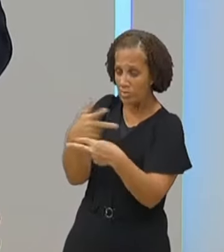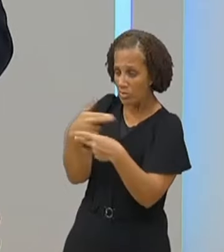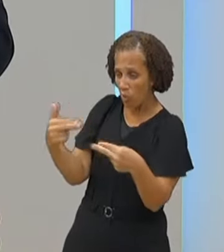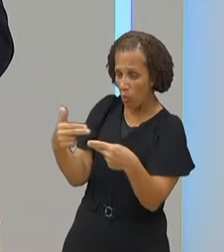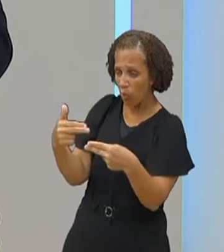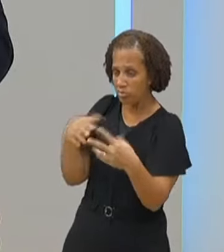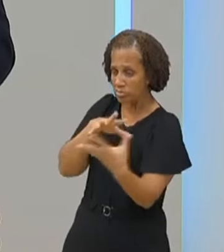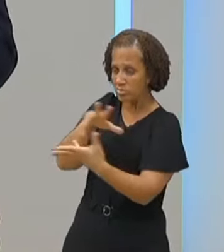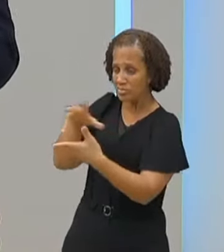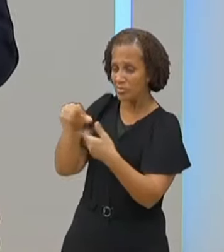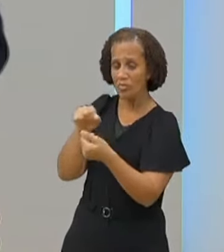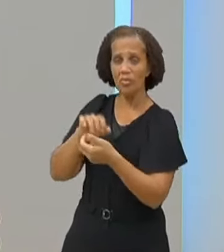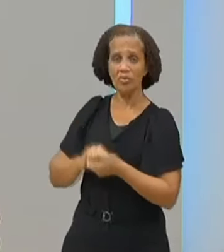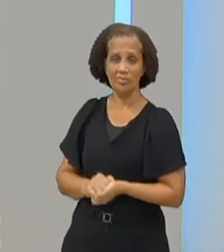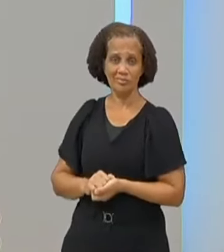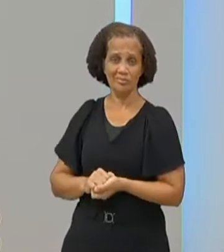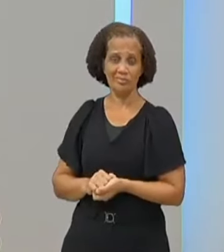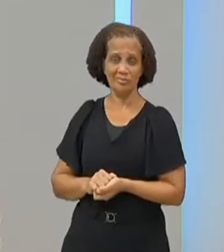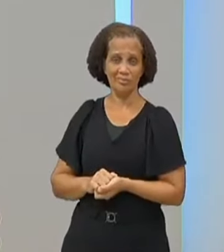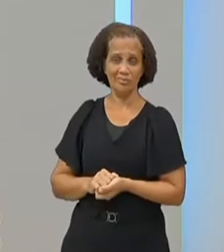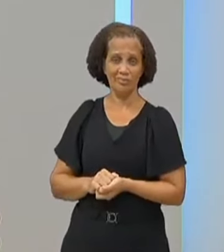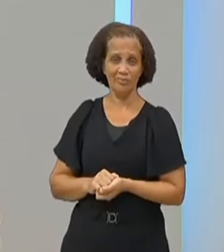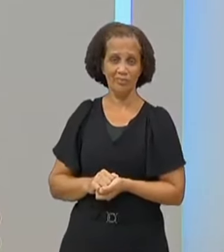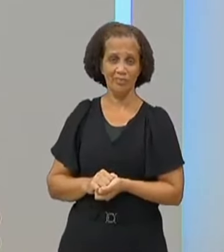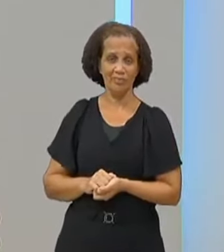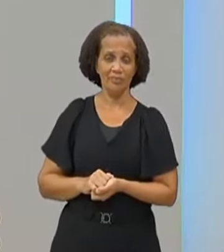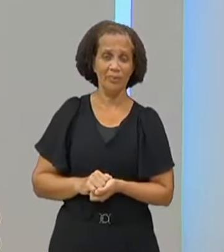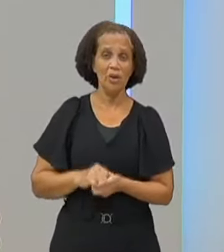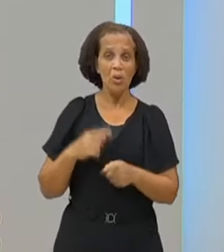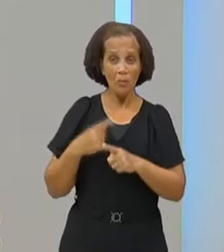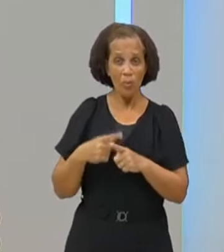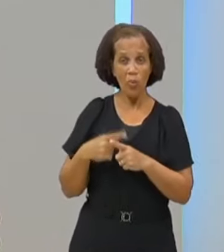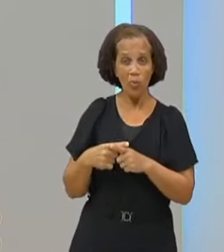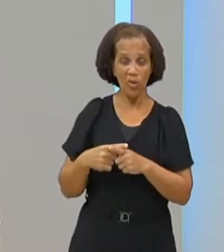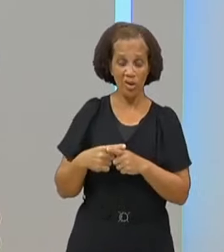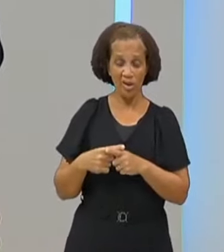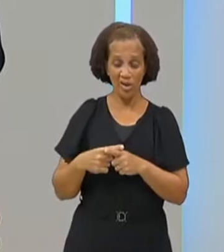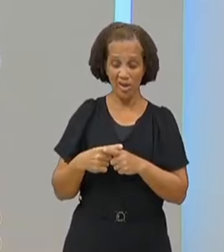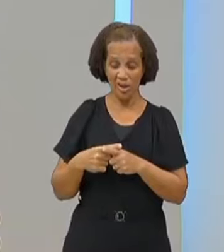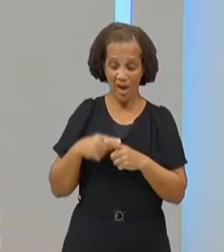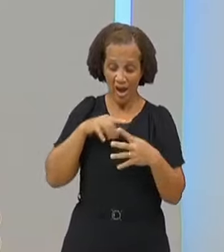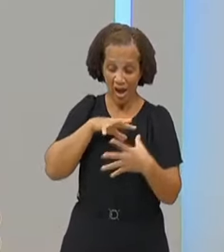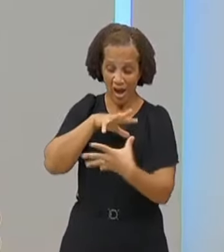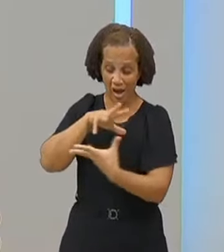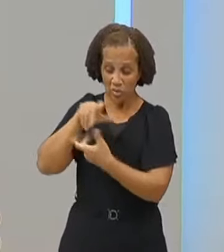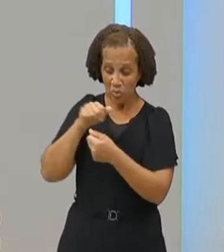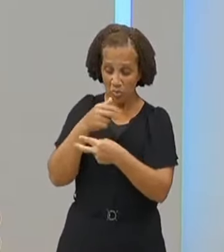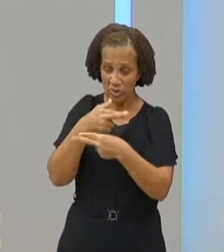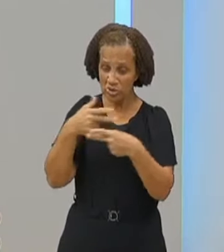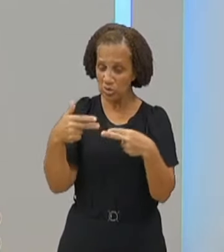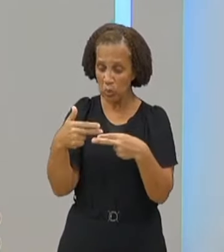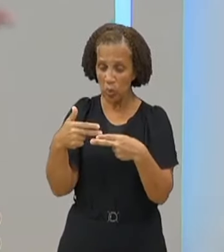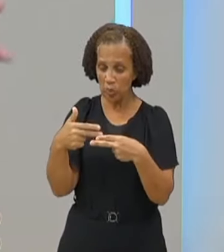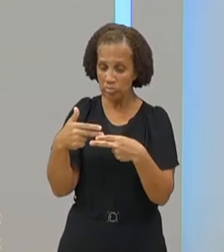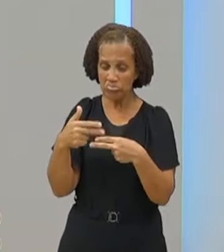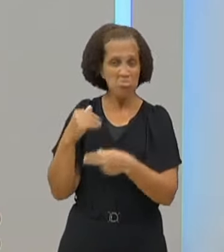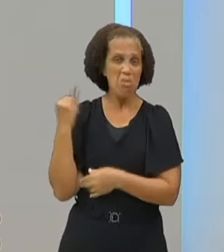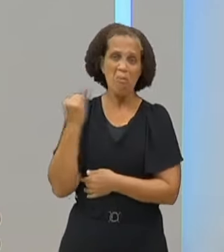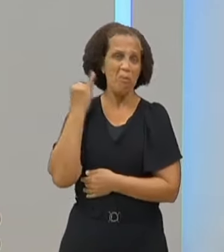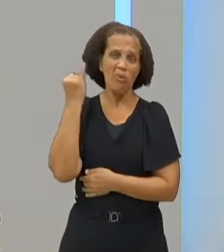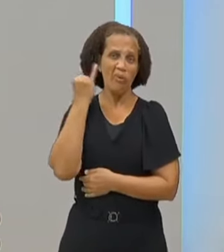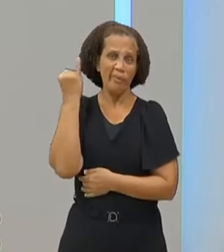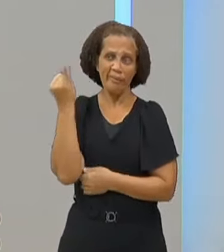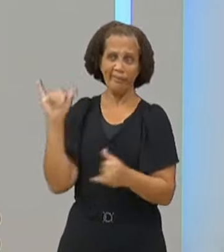materiais. E alguém já disse que as coisas materiais não valem a pena